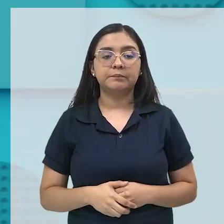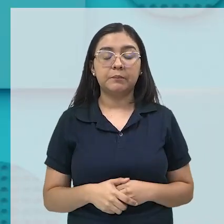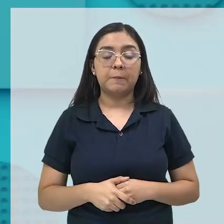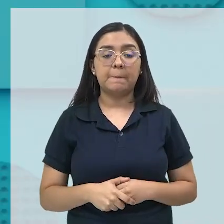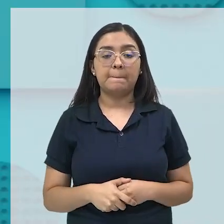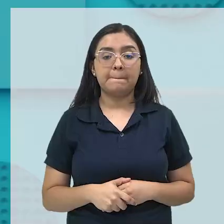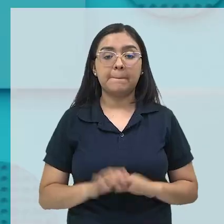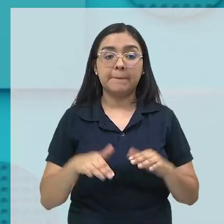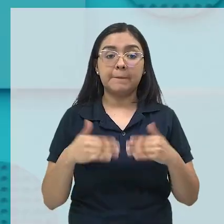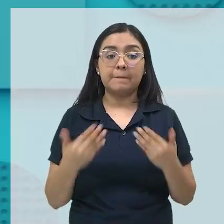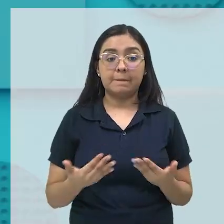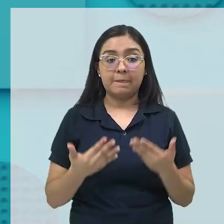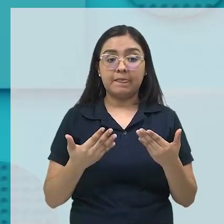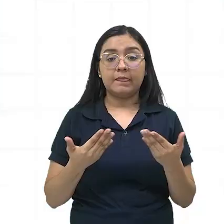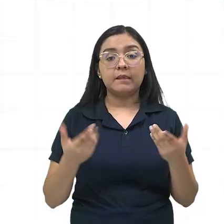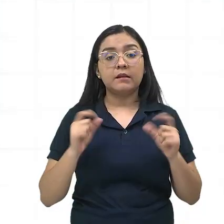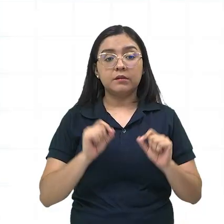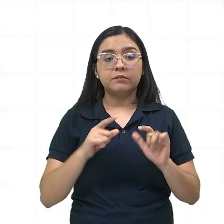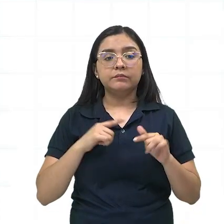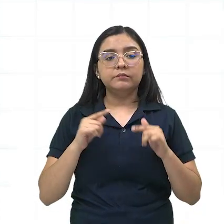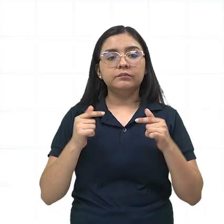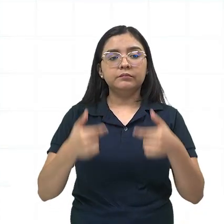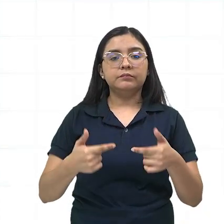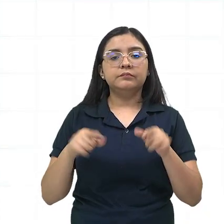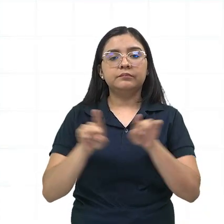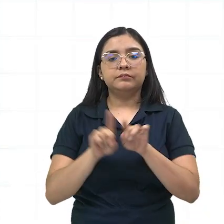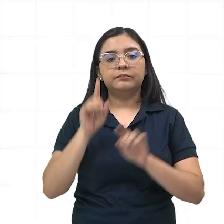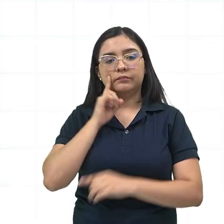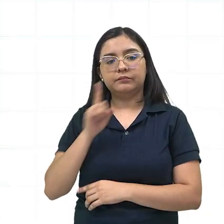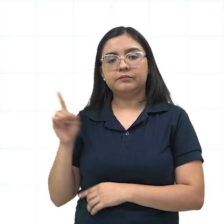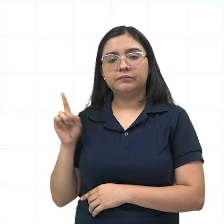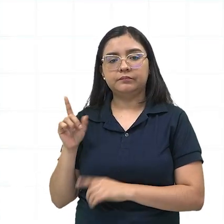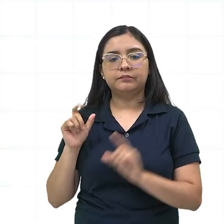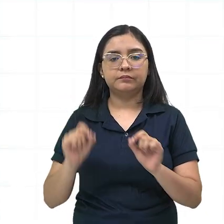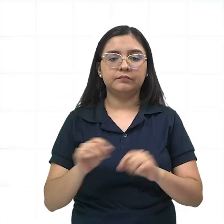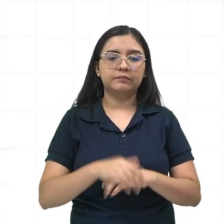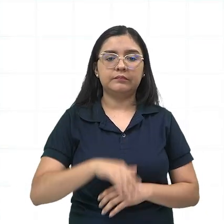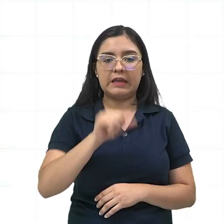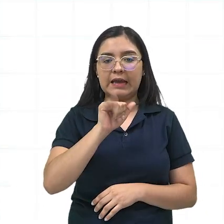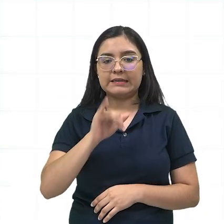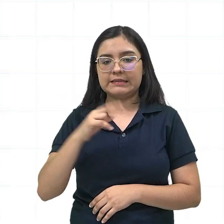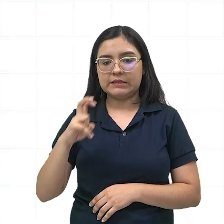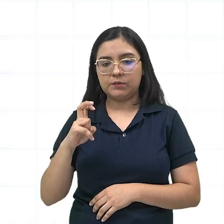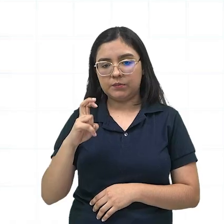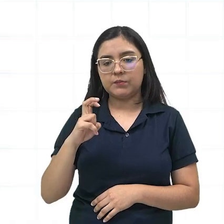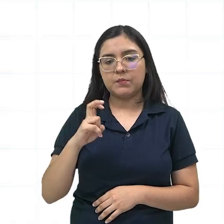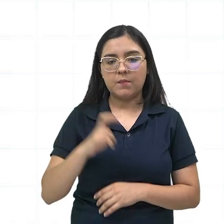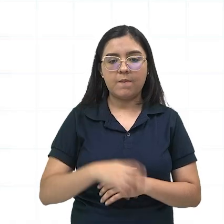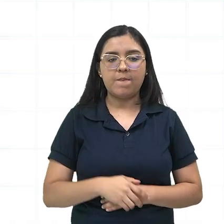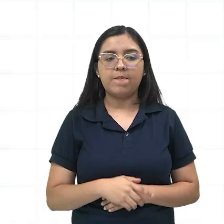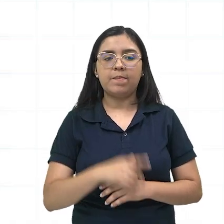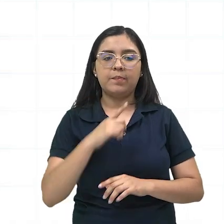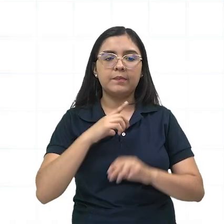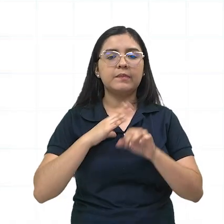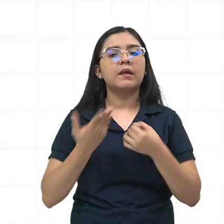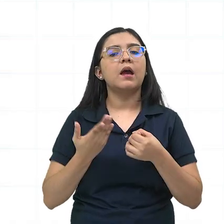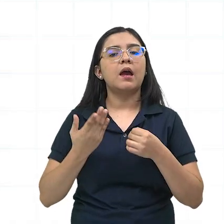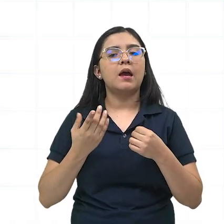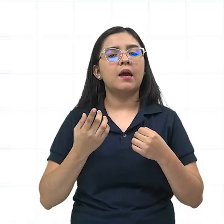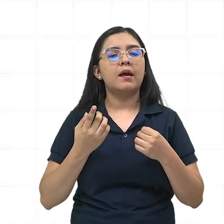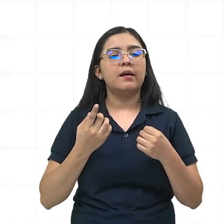limitações. Olha só, com o Ato Institucional 5, também conhecido como AI-5, a repressão